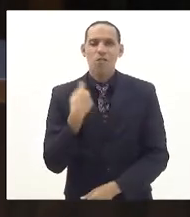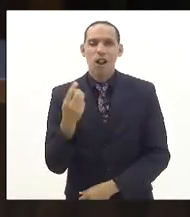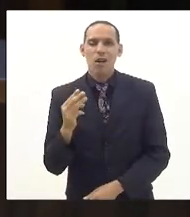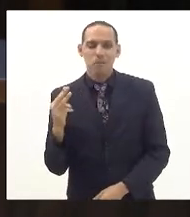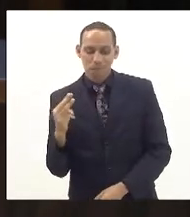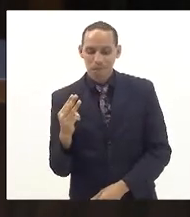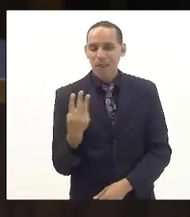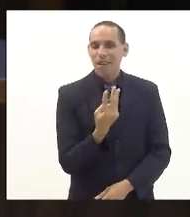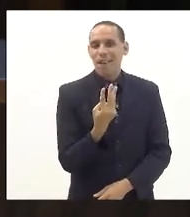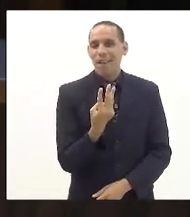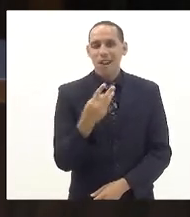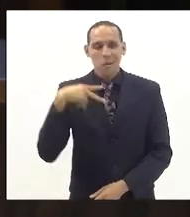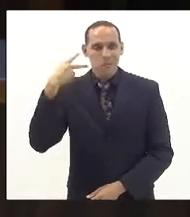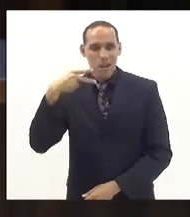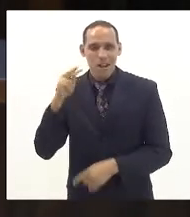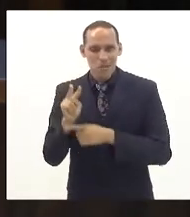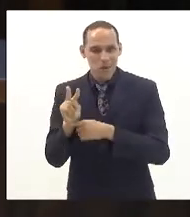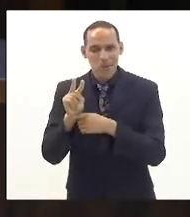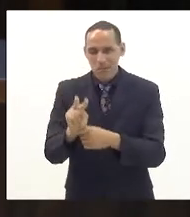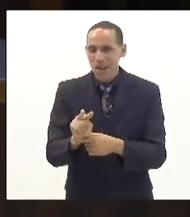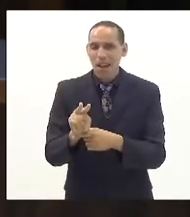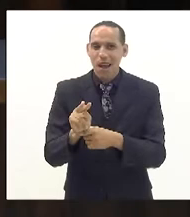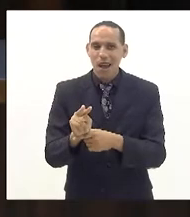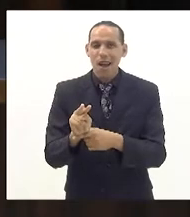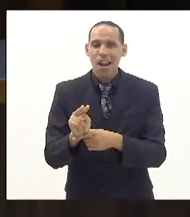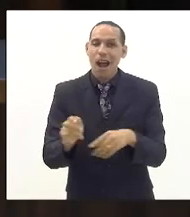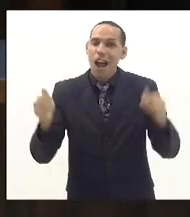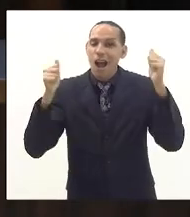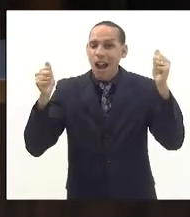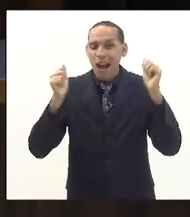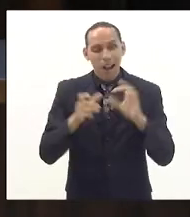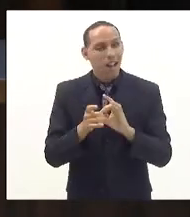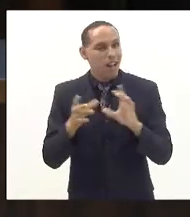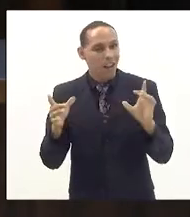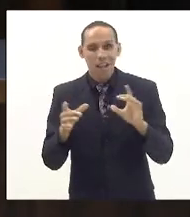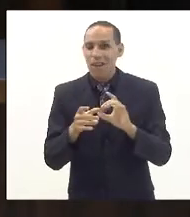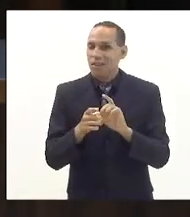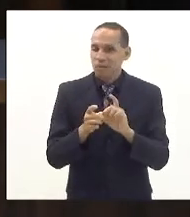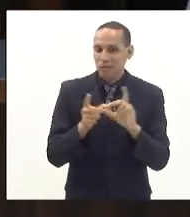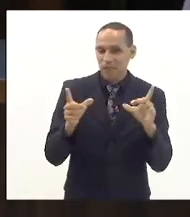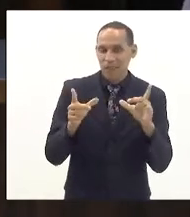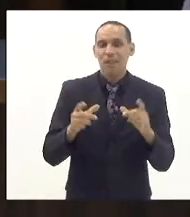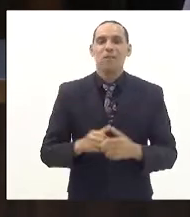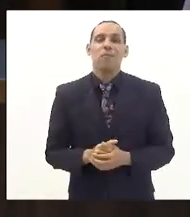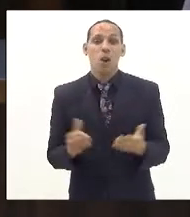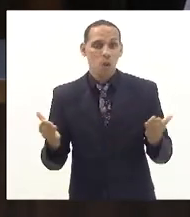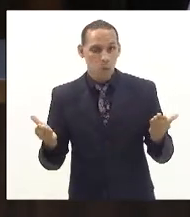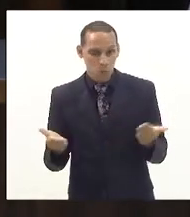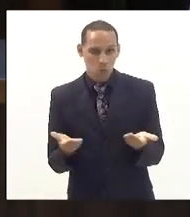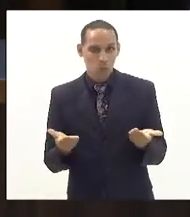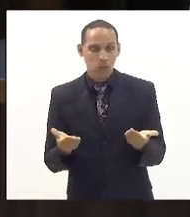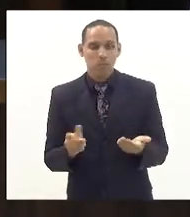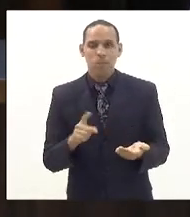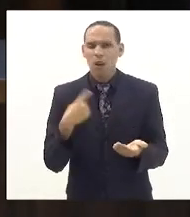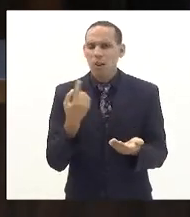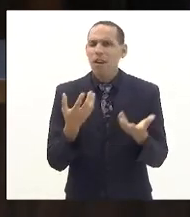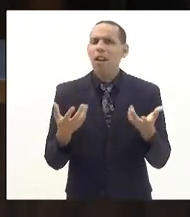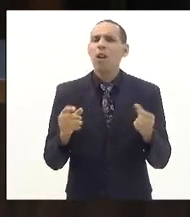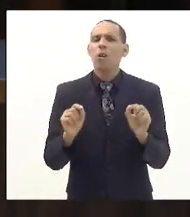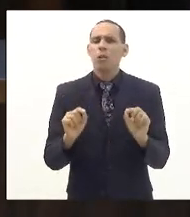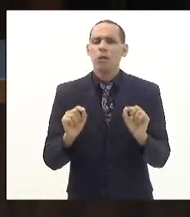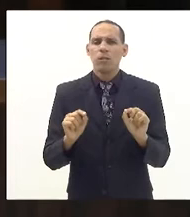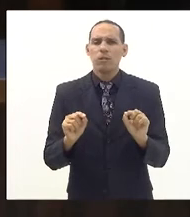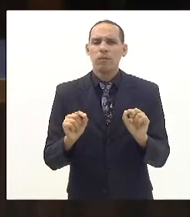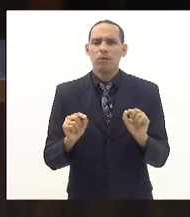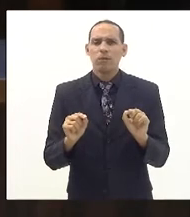três parlamentares que defendemos a manifestação livre e democrática, e hoje queremos que, com essa